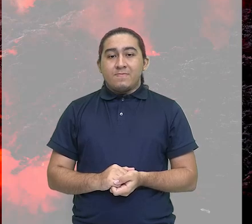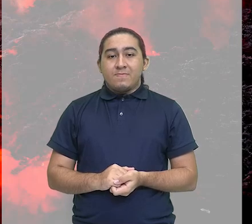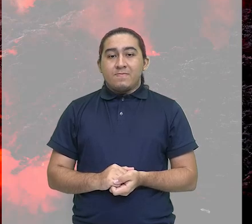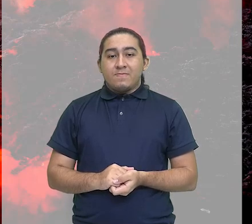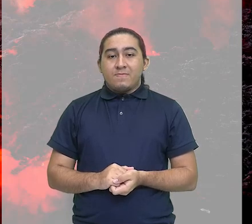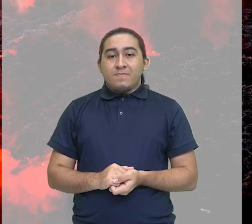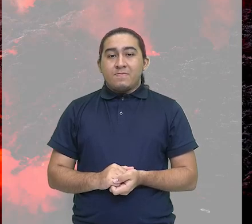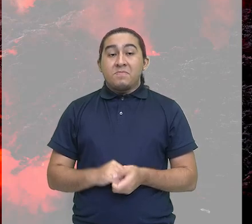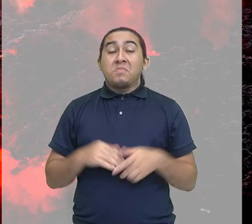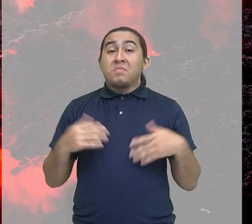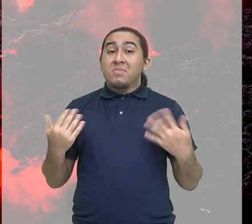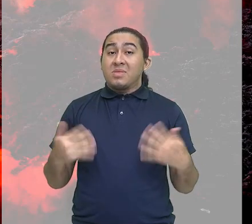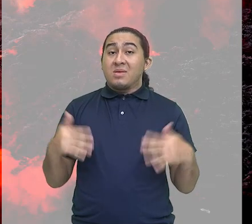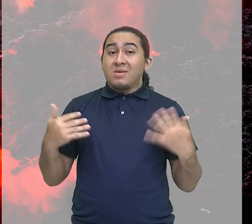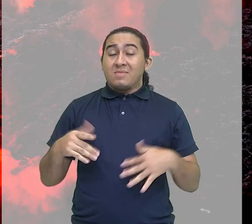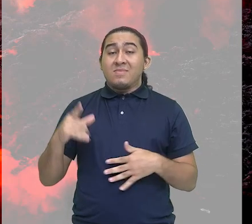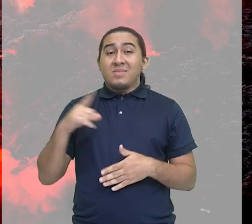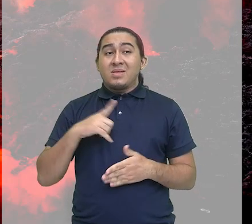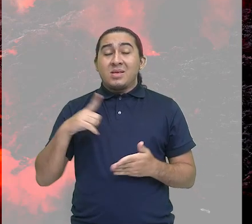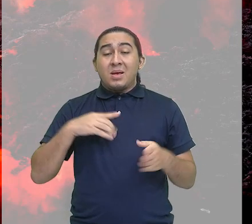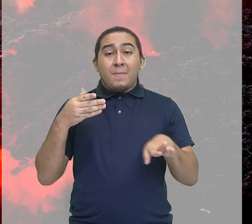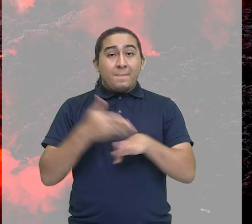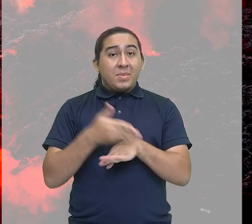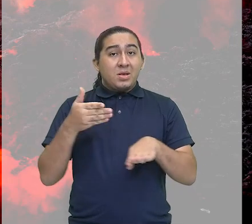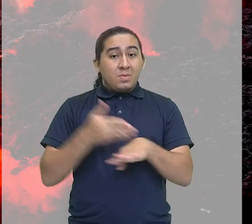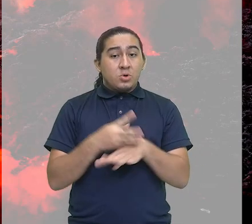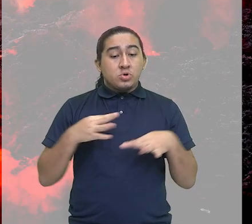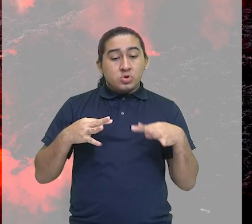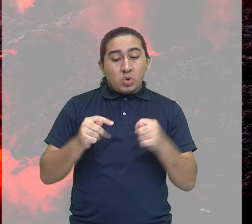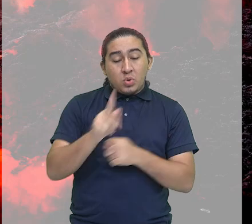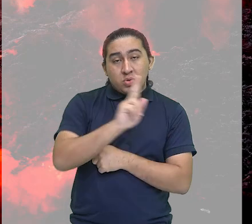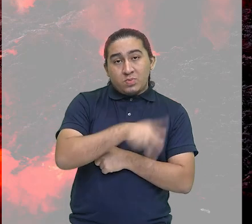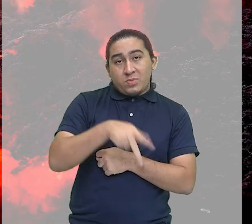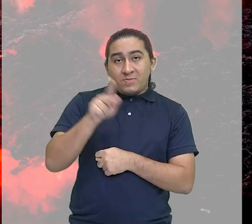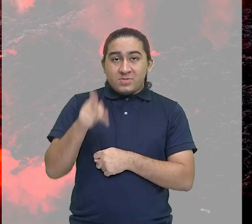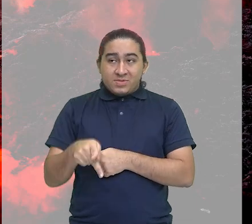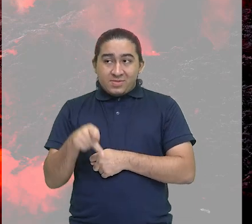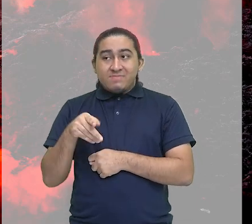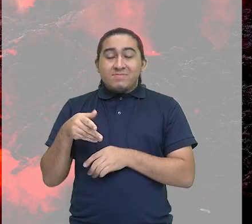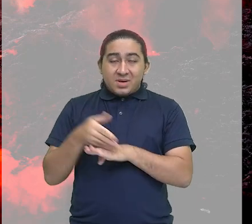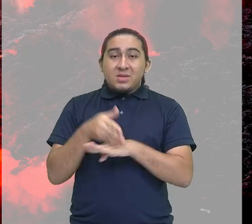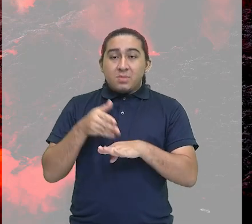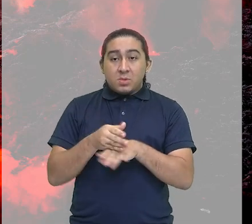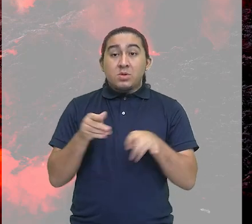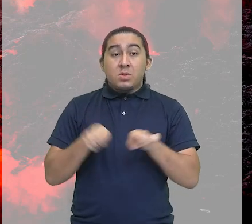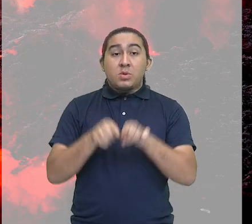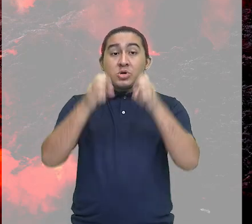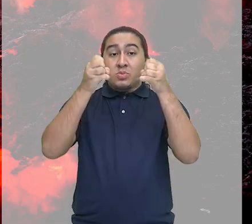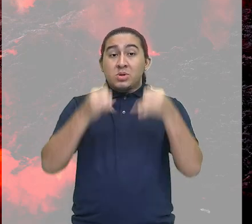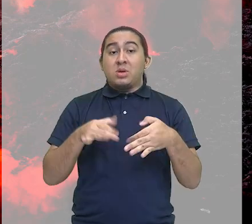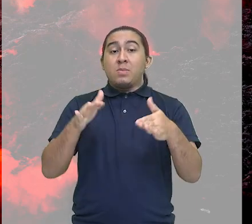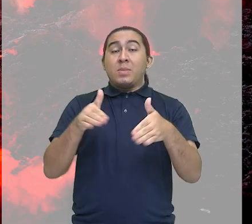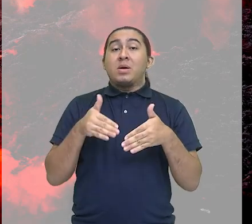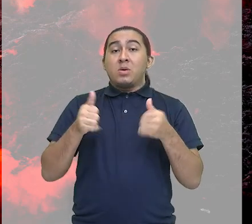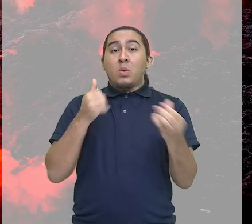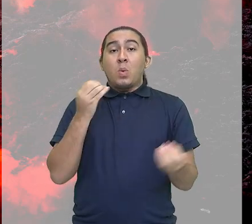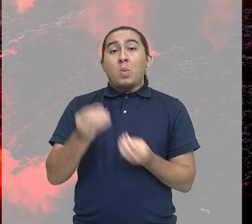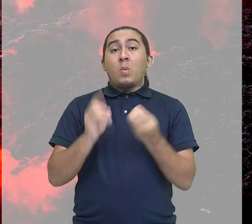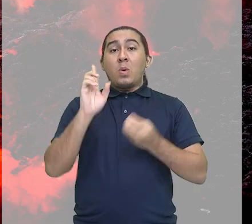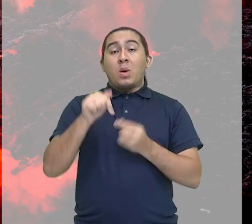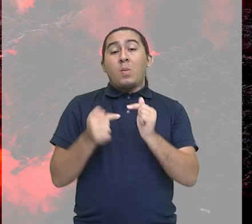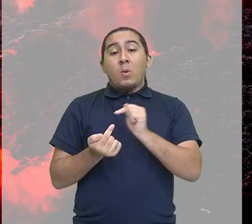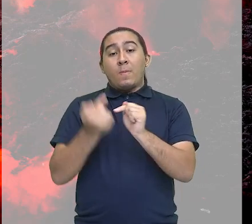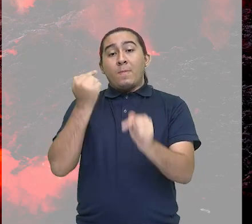Olha só, nós tivemos a grande participação de todos esses professores, né, explicando um pouco aí como foi